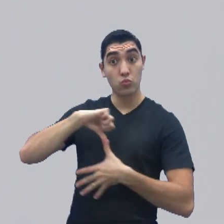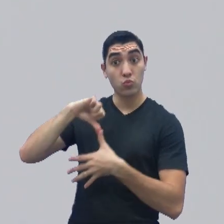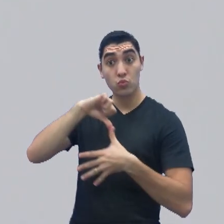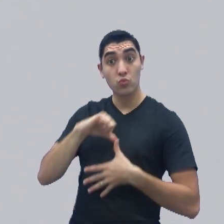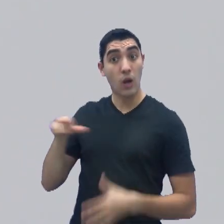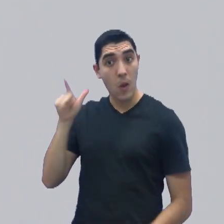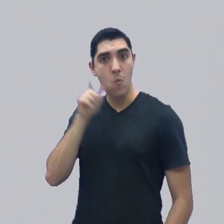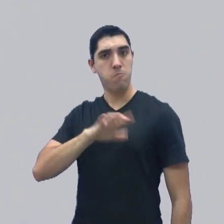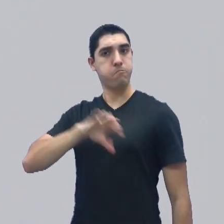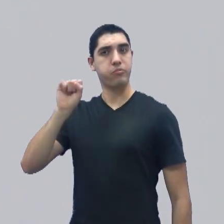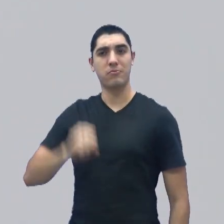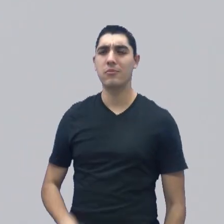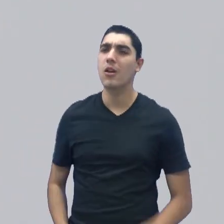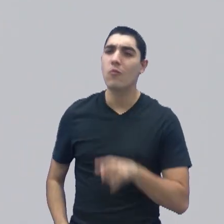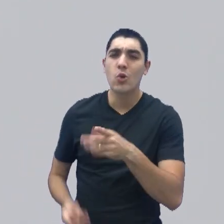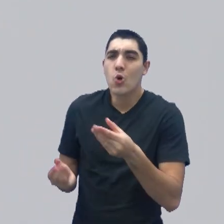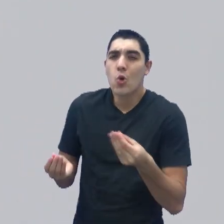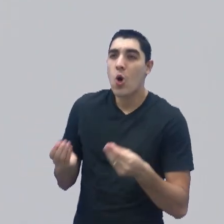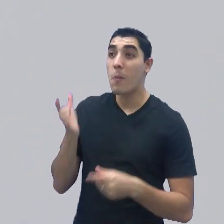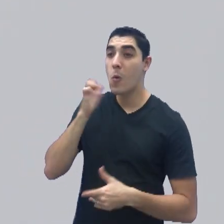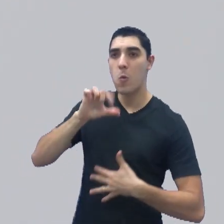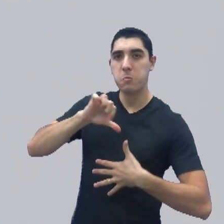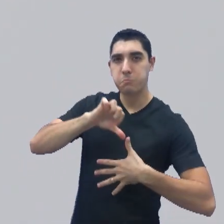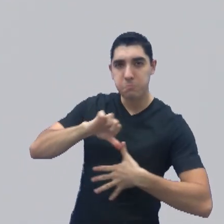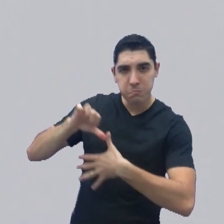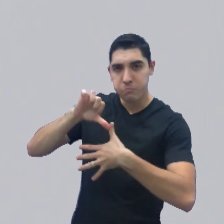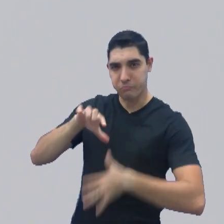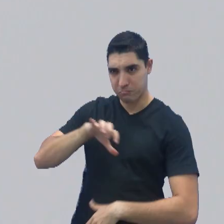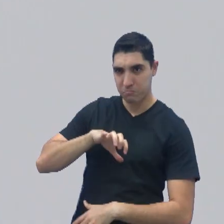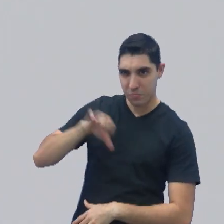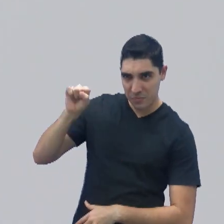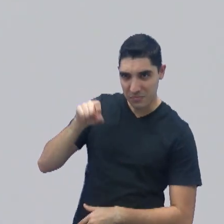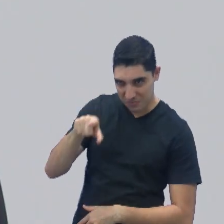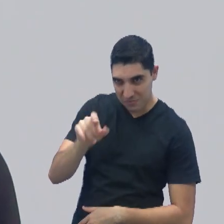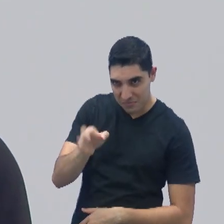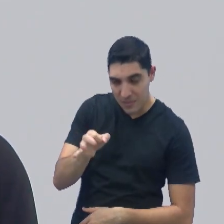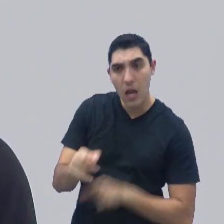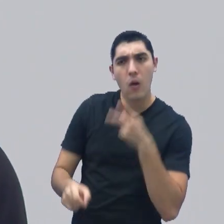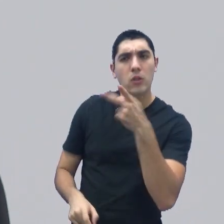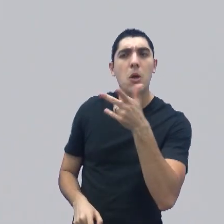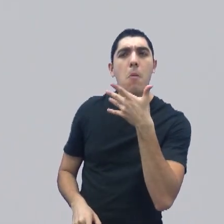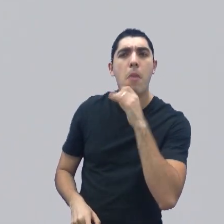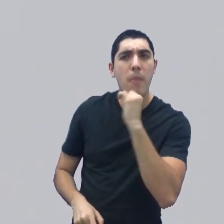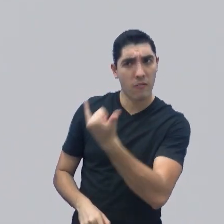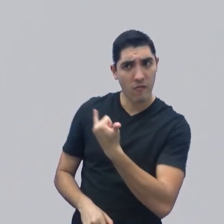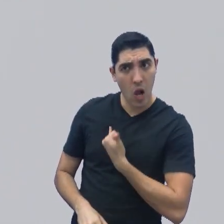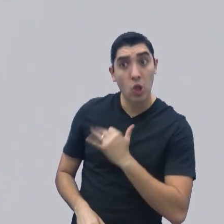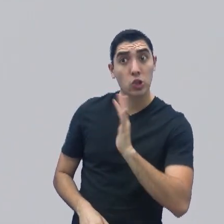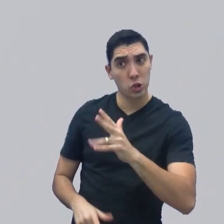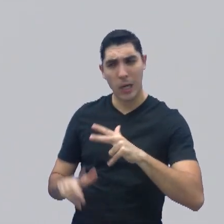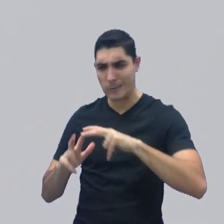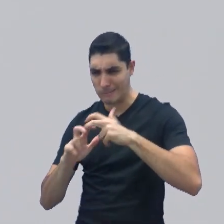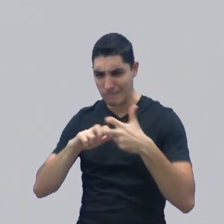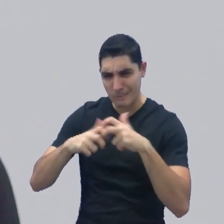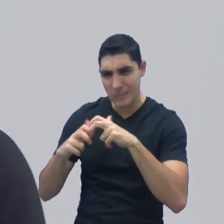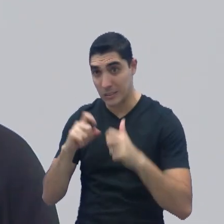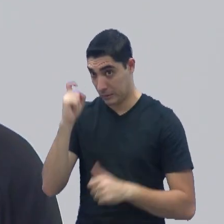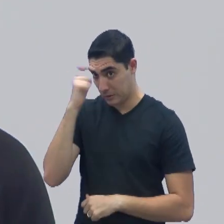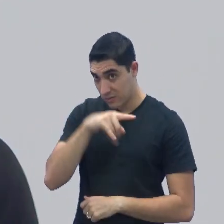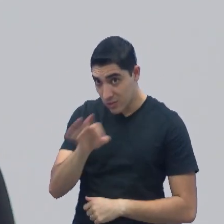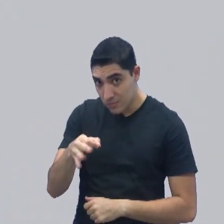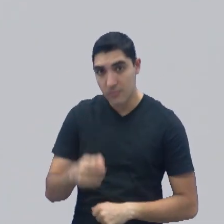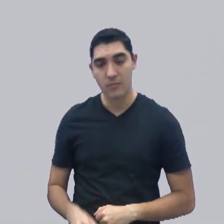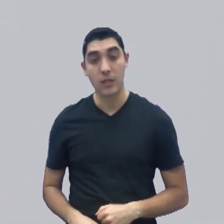que foi disputar o sul-americano? Você ganhou o sul-americano, mas seu pai falou pra mim que teve lutas muito difíceis lá. Conta pra gente. Teve